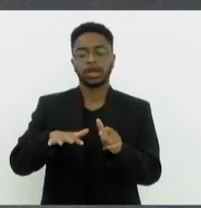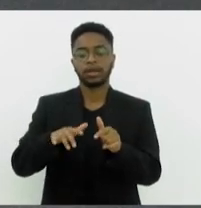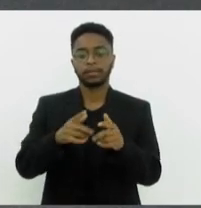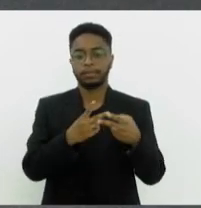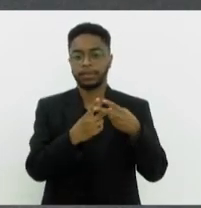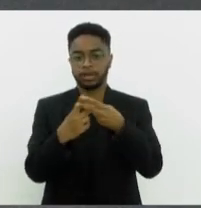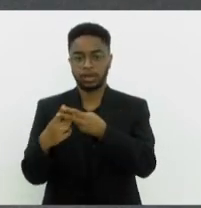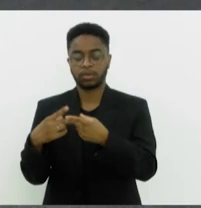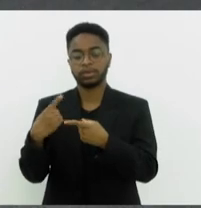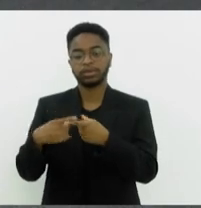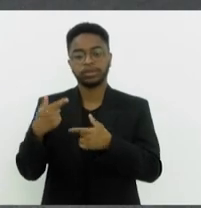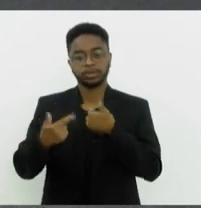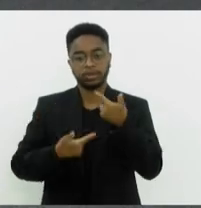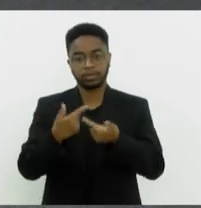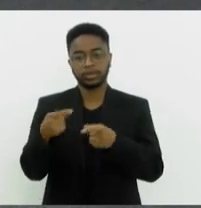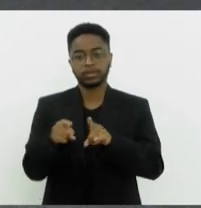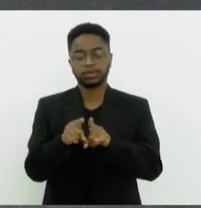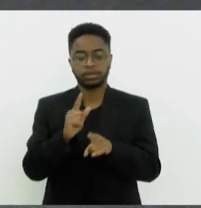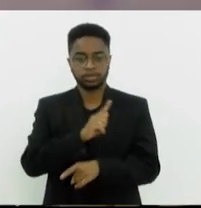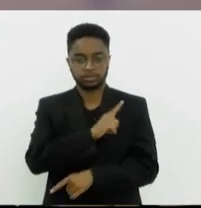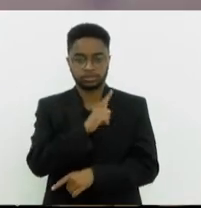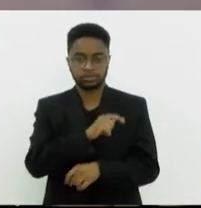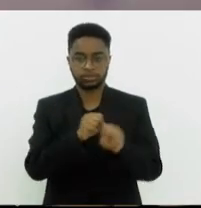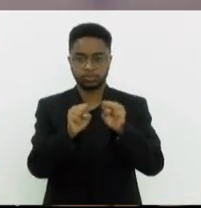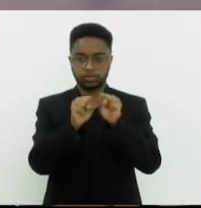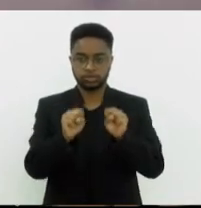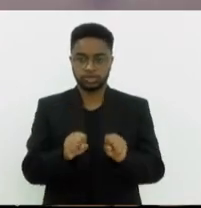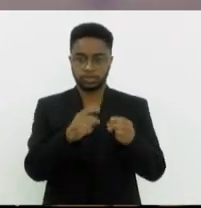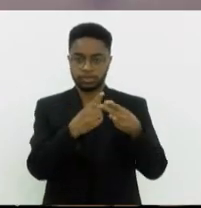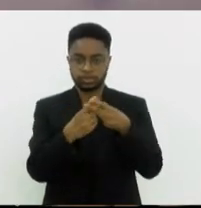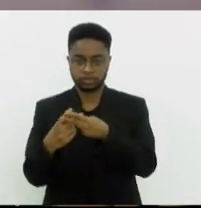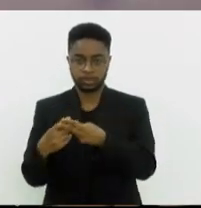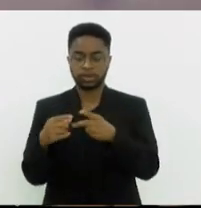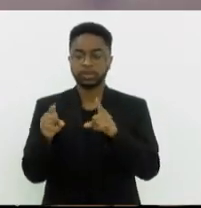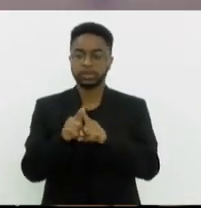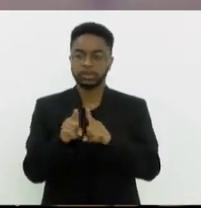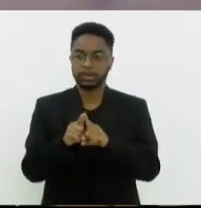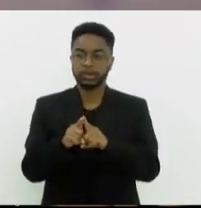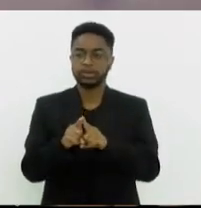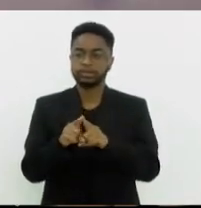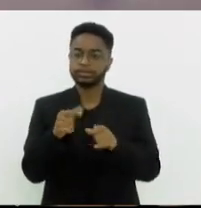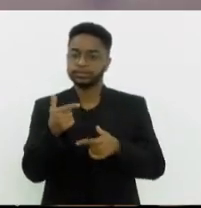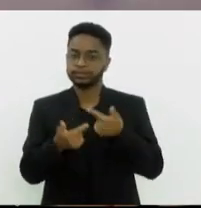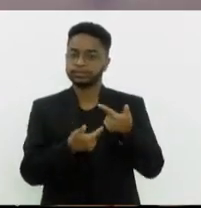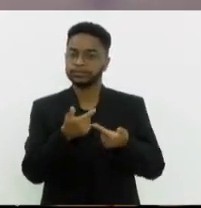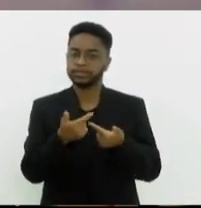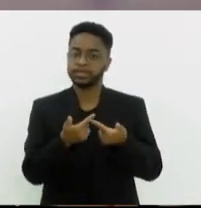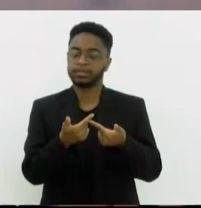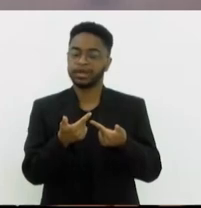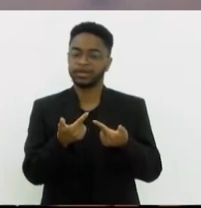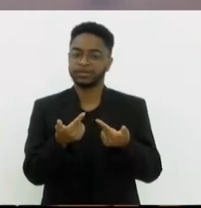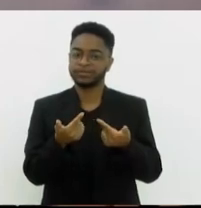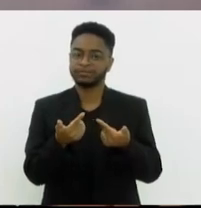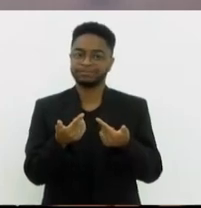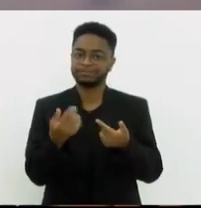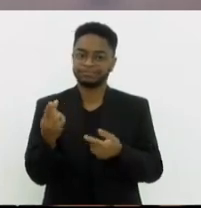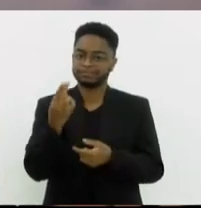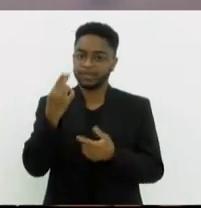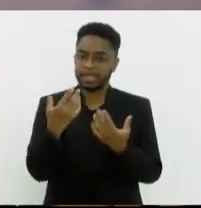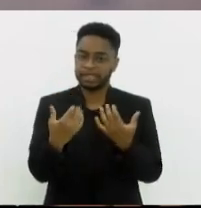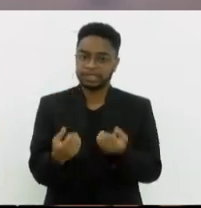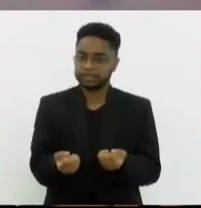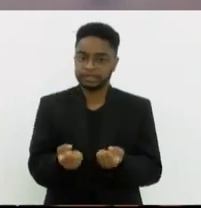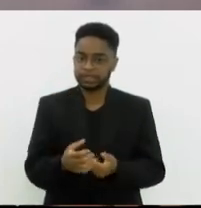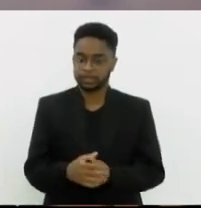trabalham na gestão do sistema prisional e que estão enfrentando condições de trabalho que são